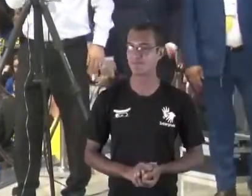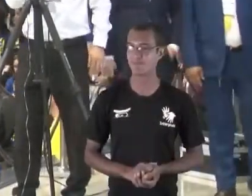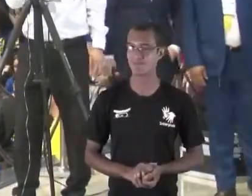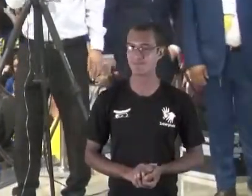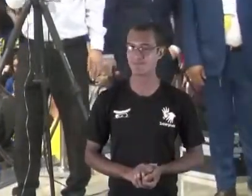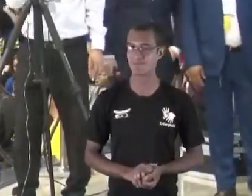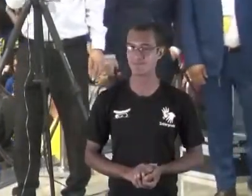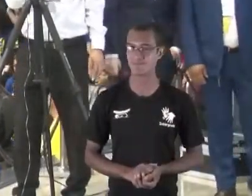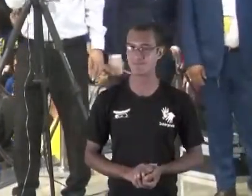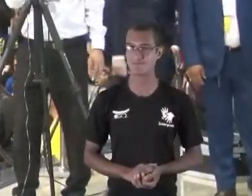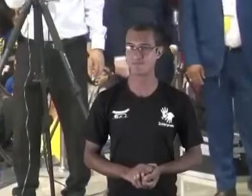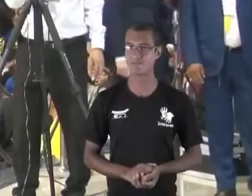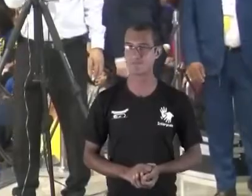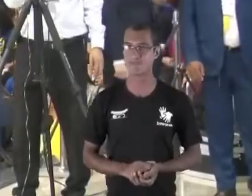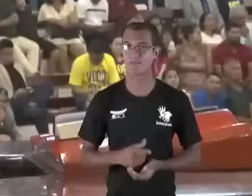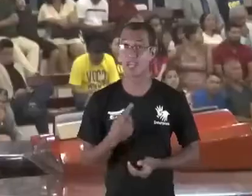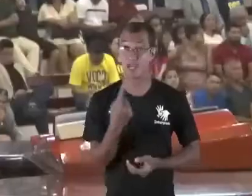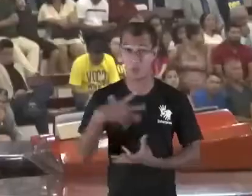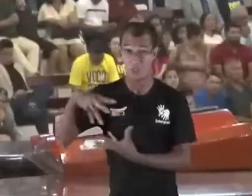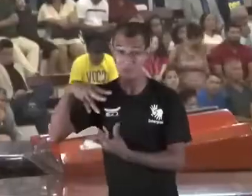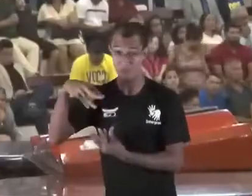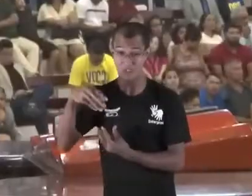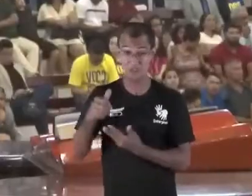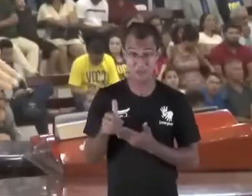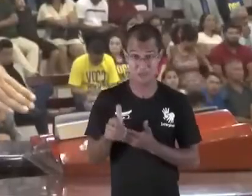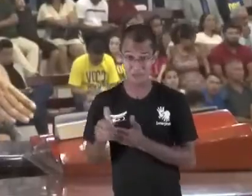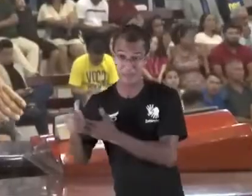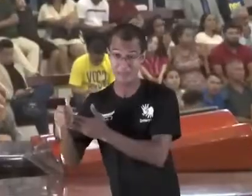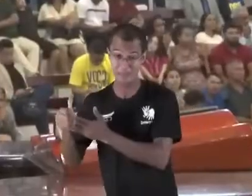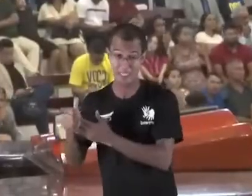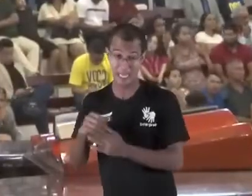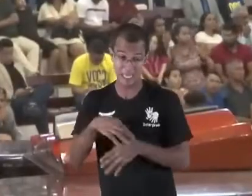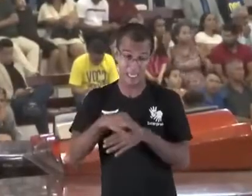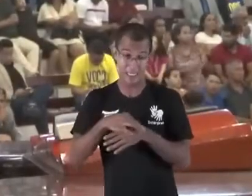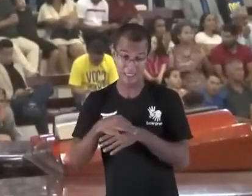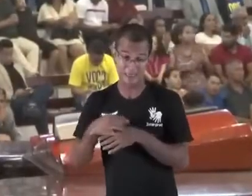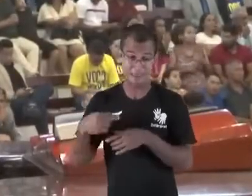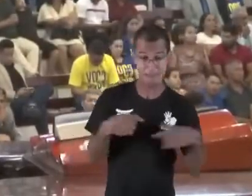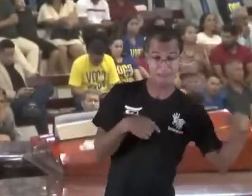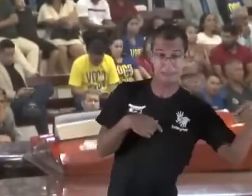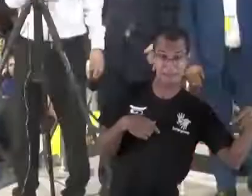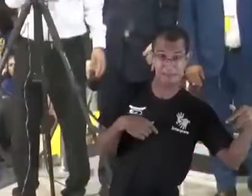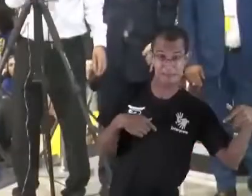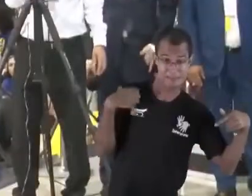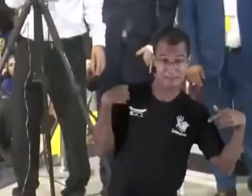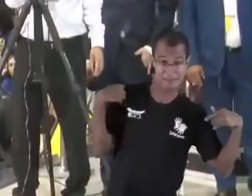o Espírito quer ir para cá, e a carne quer ir para lá.